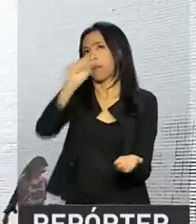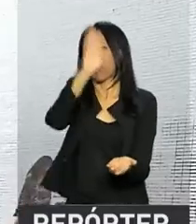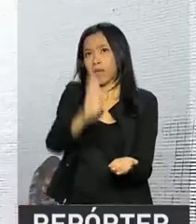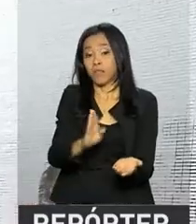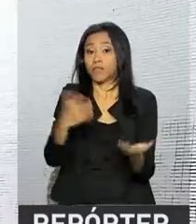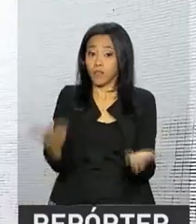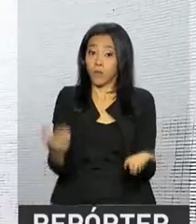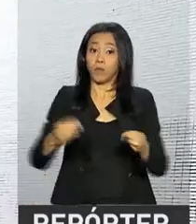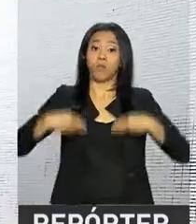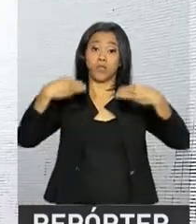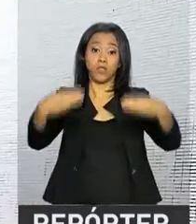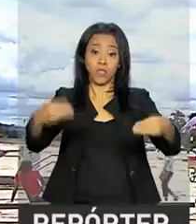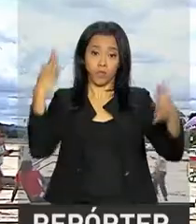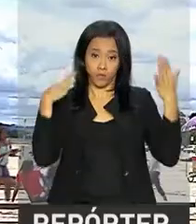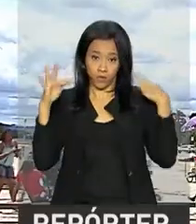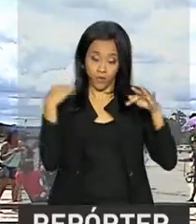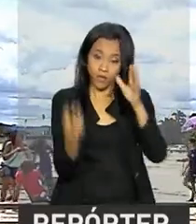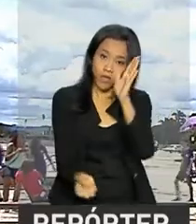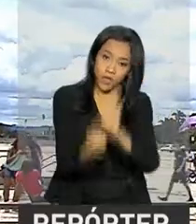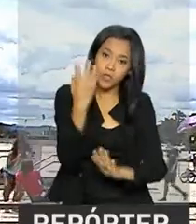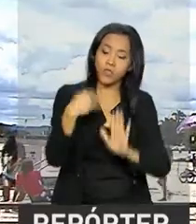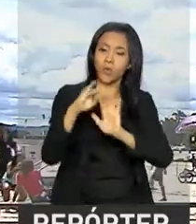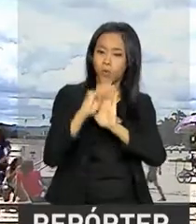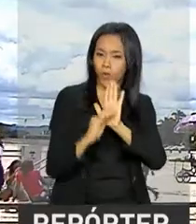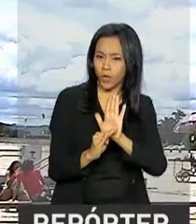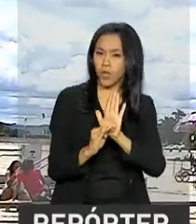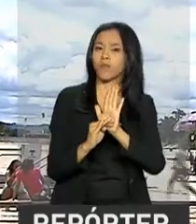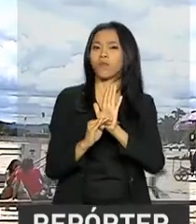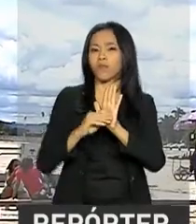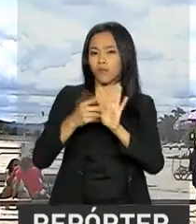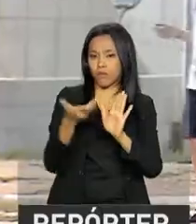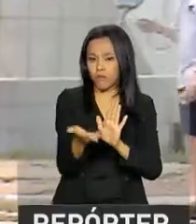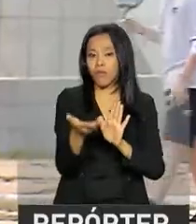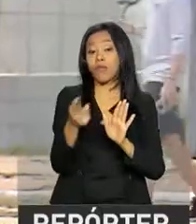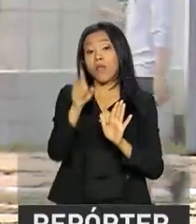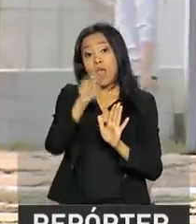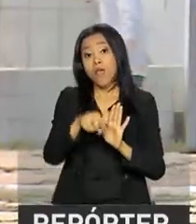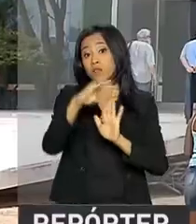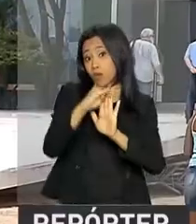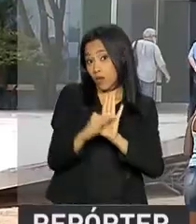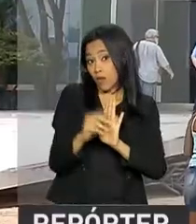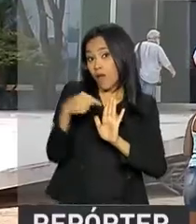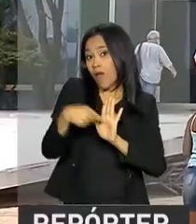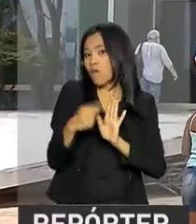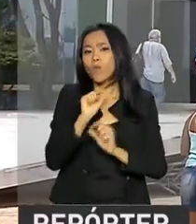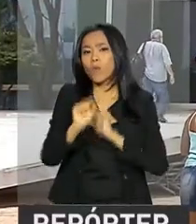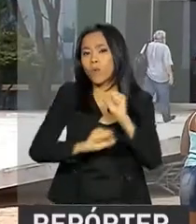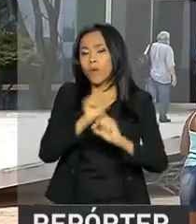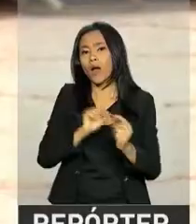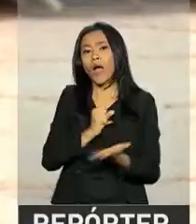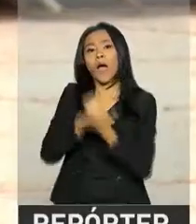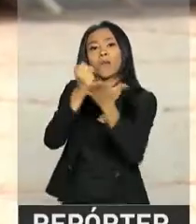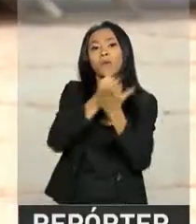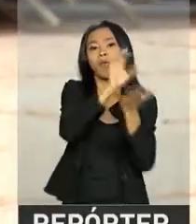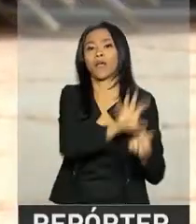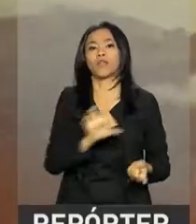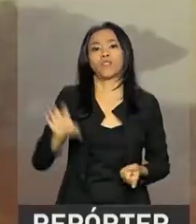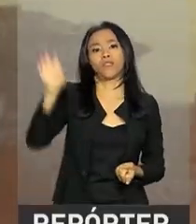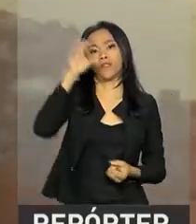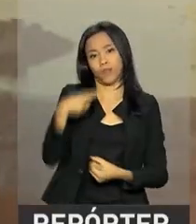ministério do turismo lançou o prodetur mais turismo o programa vai apoiar estados e municípios